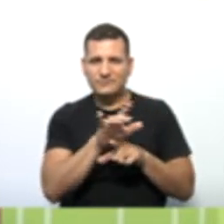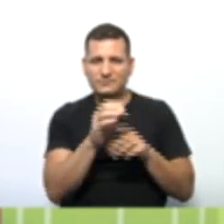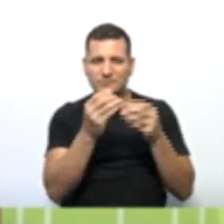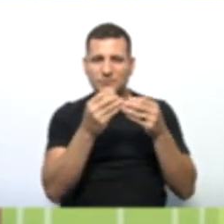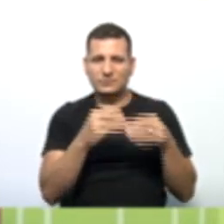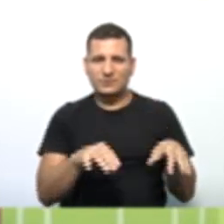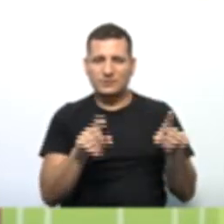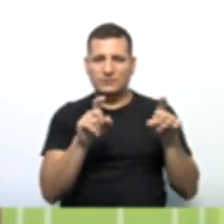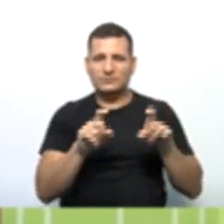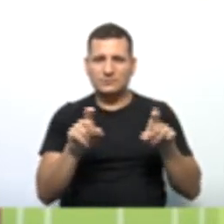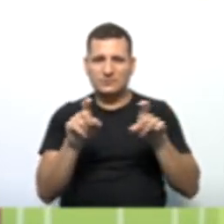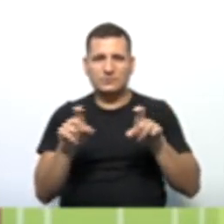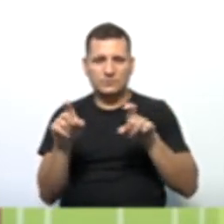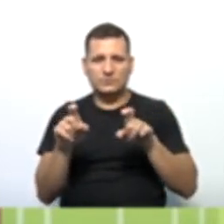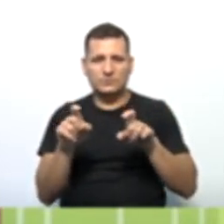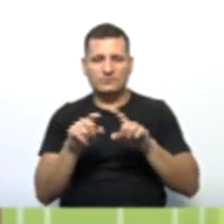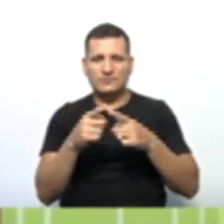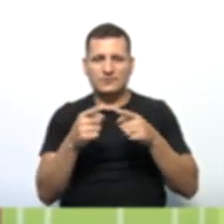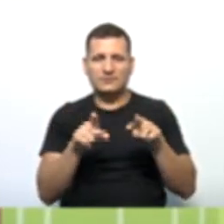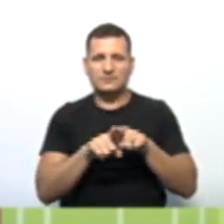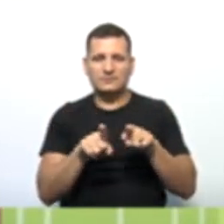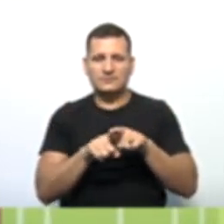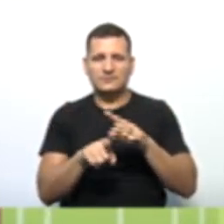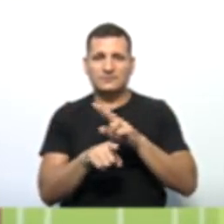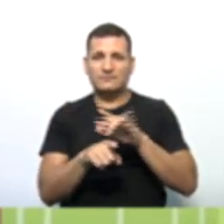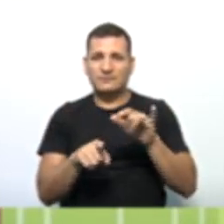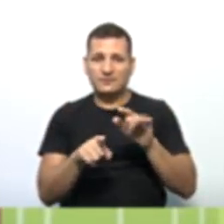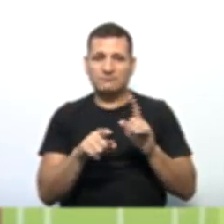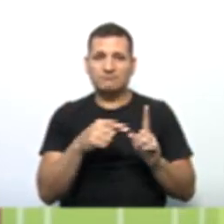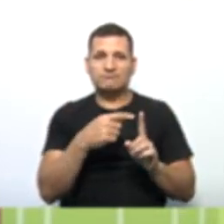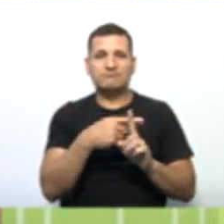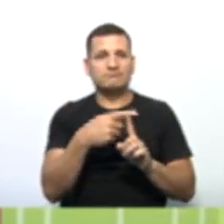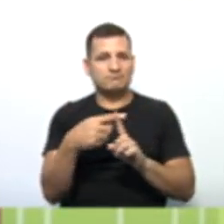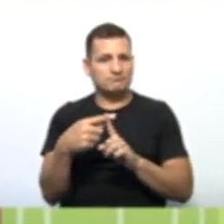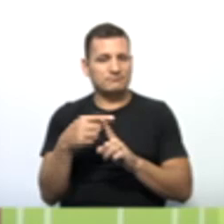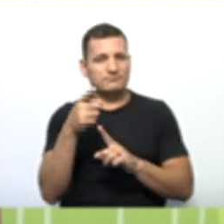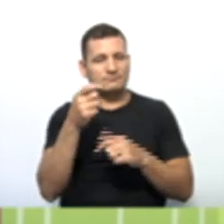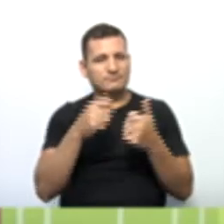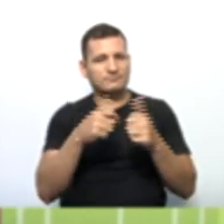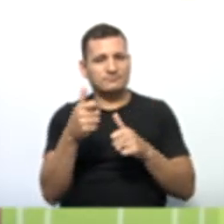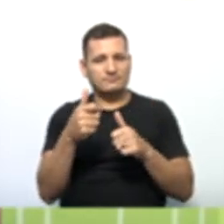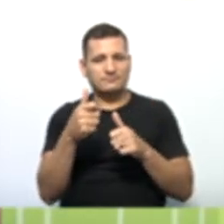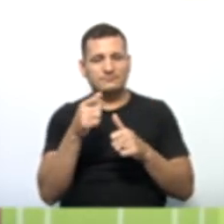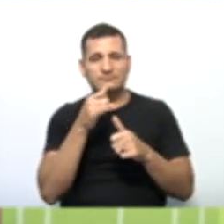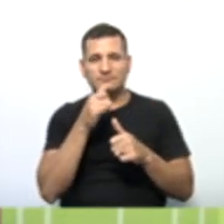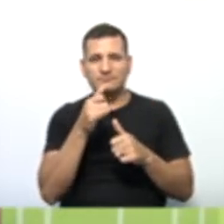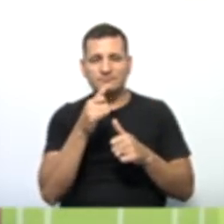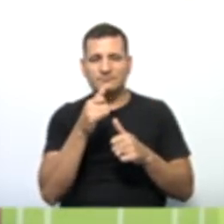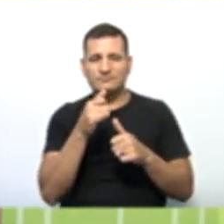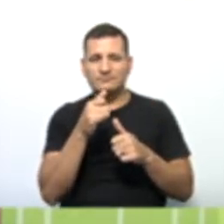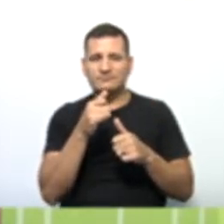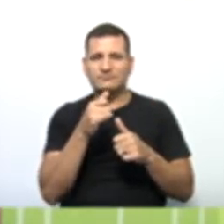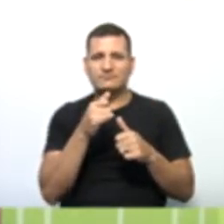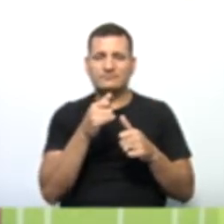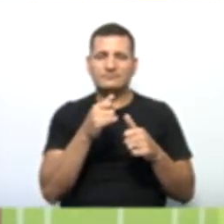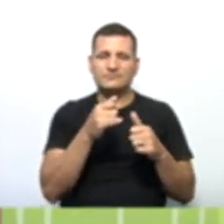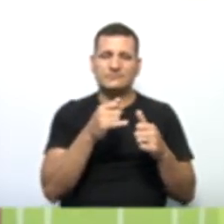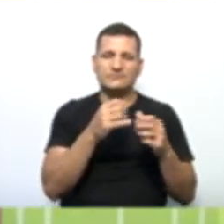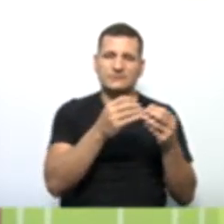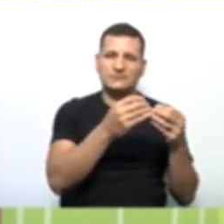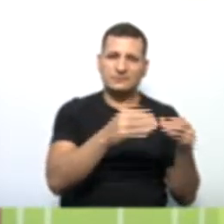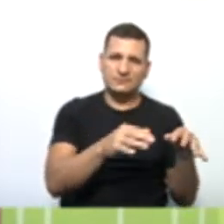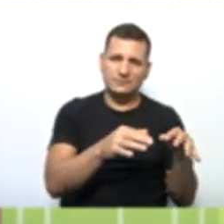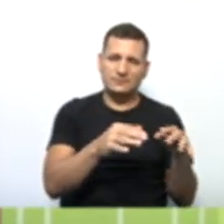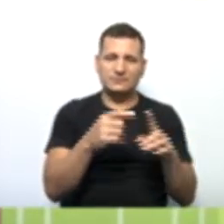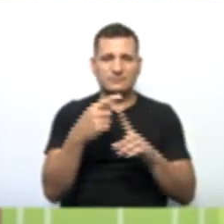nos computadores, mas vai também provocar uma série de benefícios. Vocês vão avaliar se os danos compensam os benefícios,